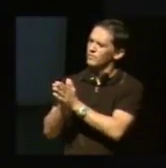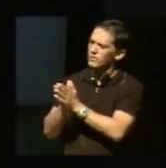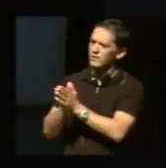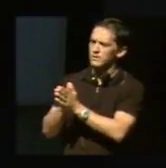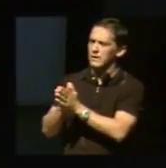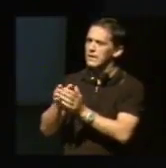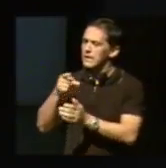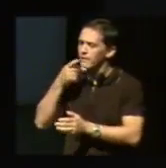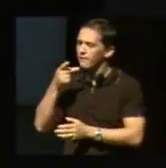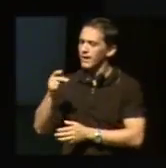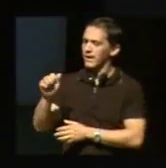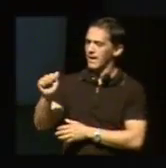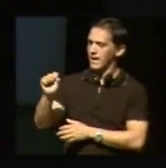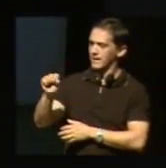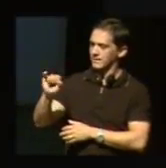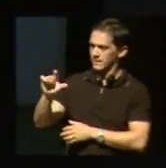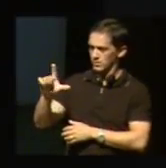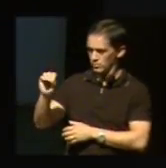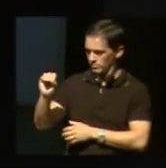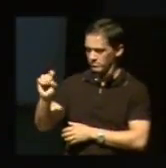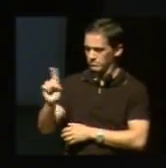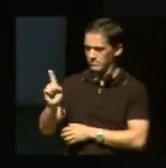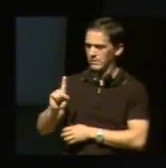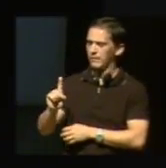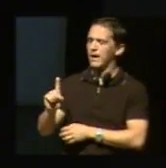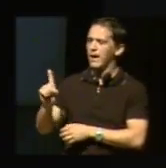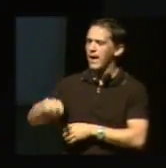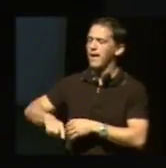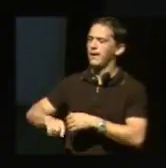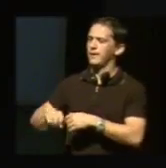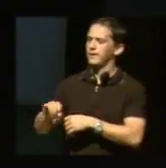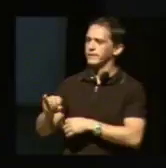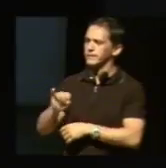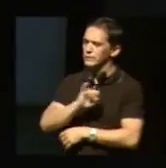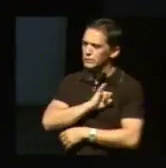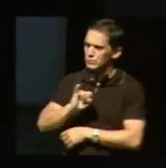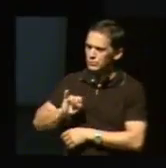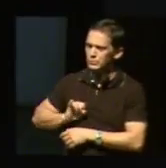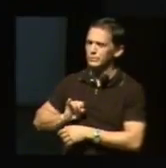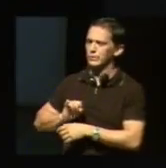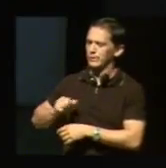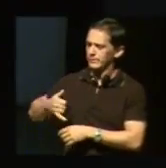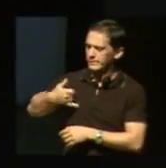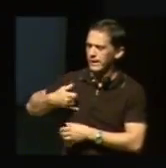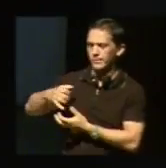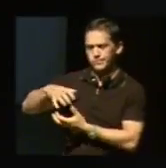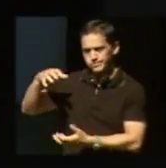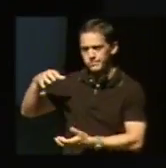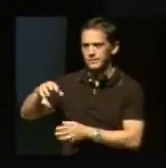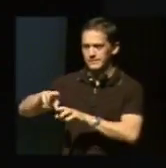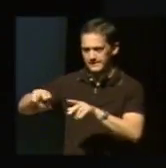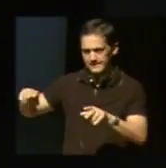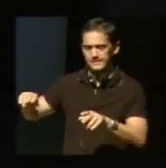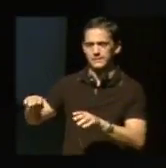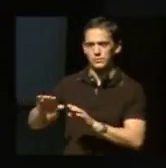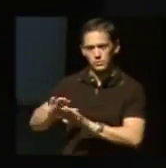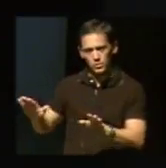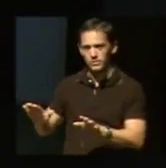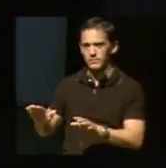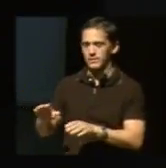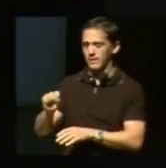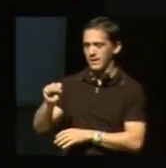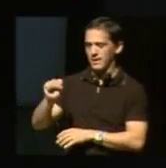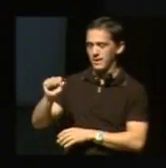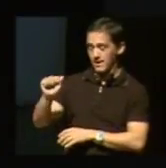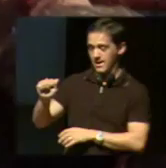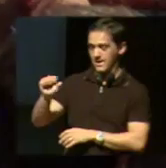kein Instituto de longa permanência, não sei o que, não sei o que, não sei o que. Né, Camila? Das Wort Alter não vou falar em asilo. Also, dieses Wort werde hier nicht,